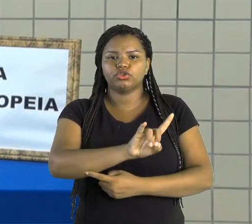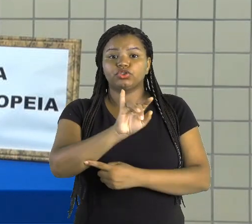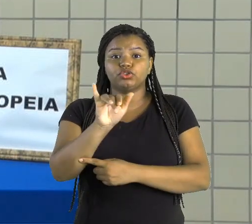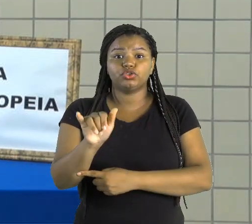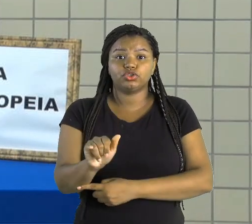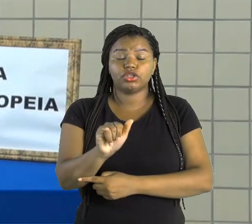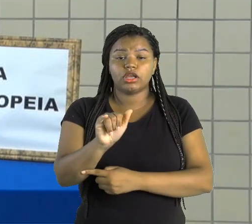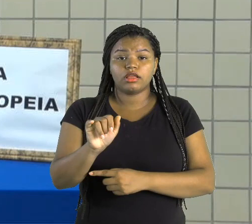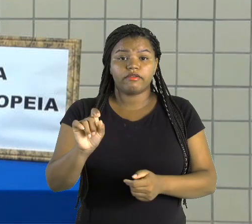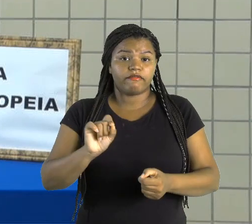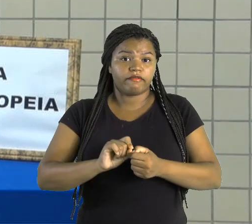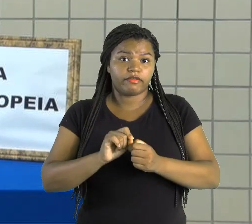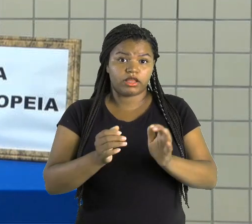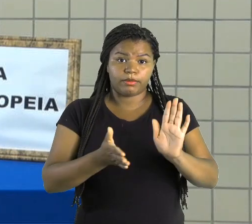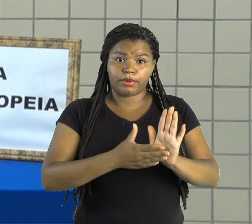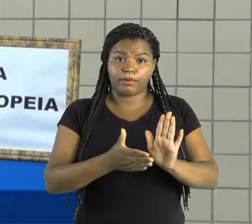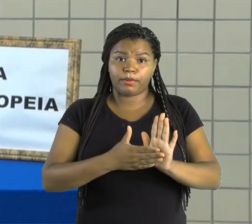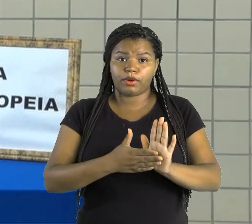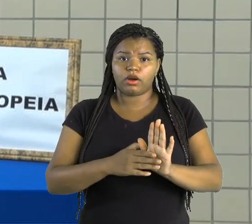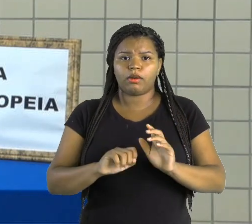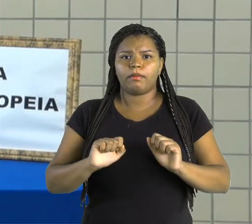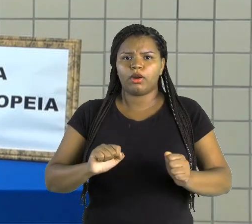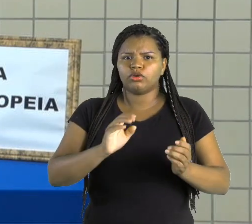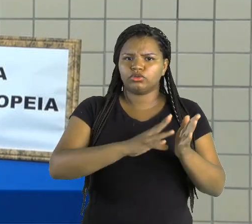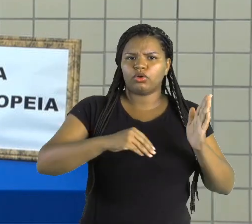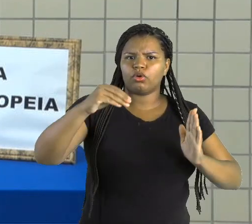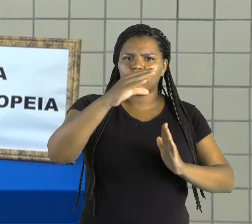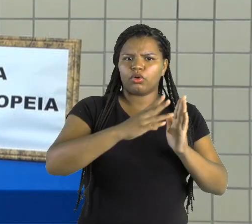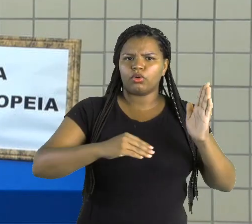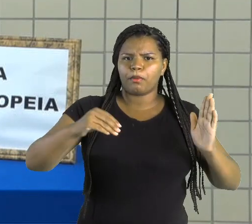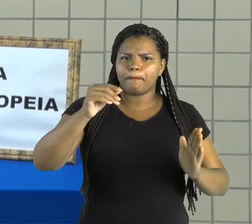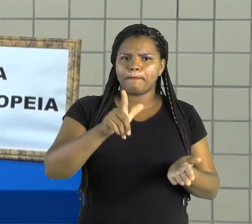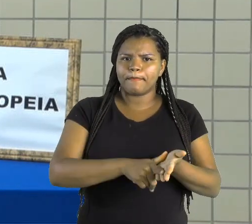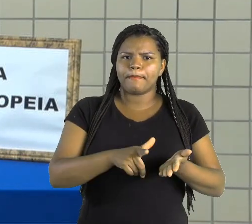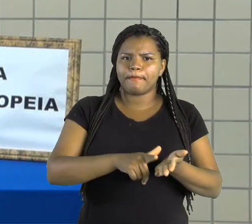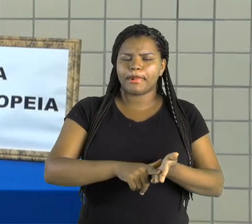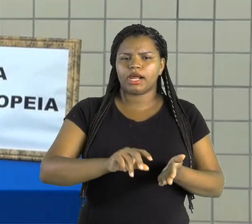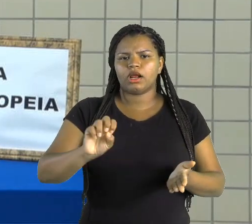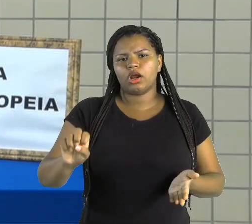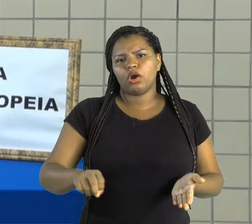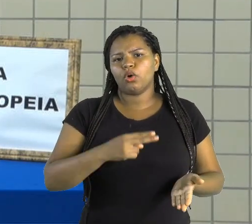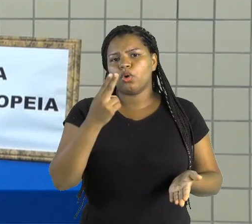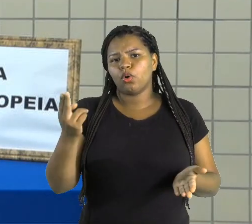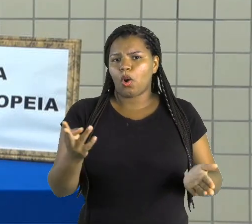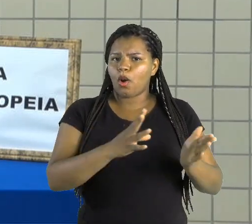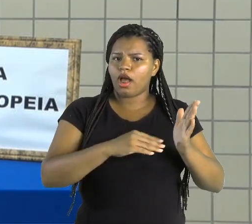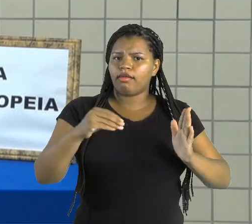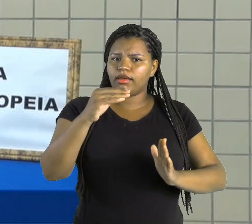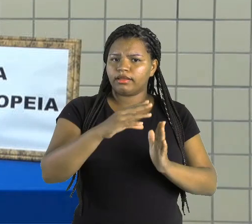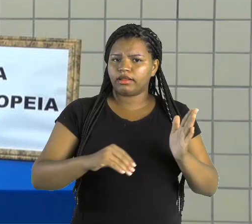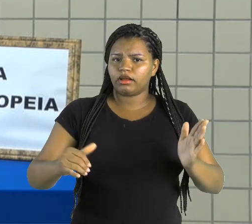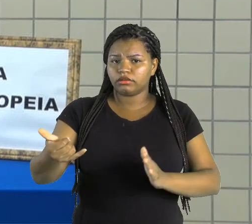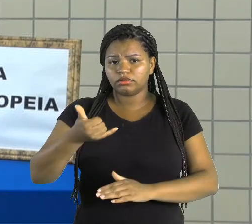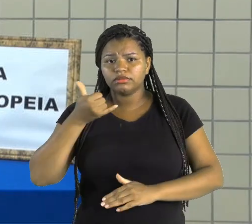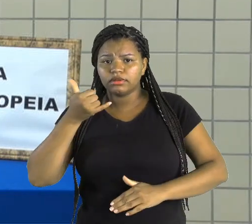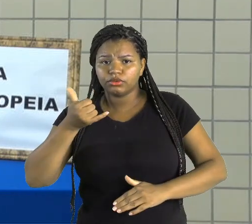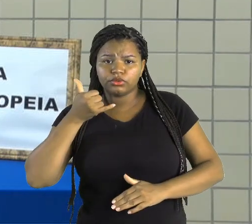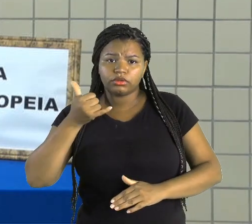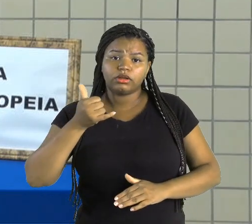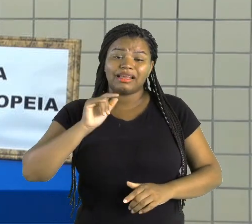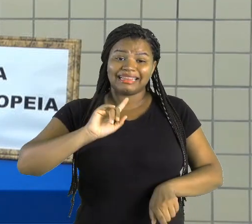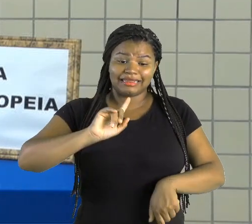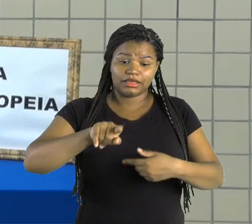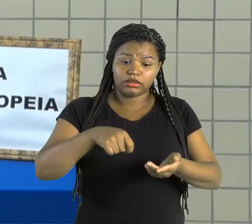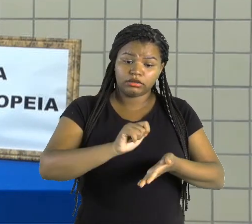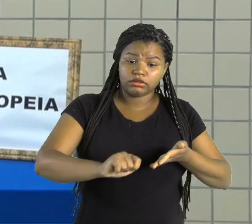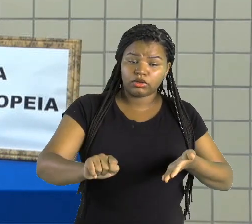da proposta, que pode ser tanto em um calendário de papel quanto um calendário do celular. Após escrever o